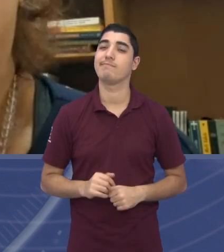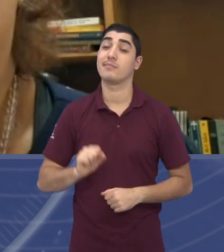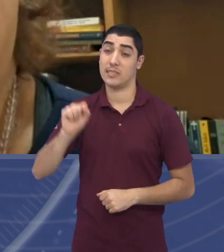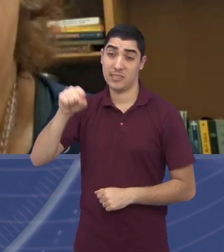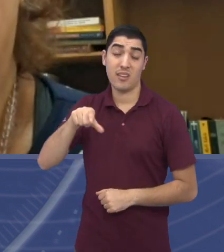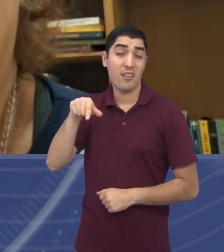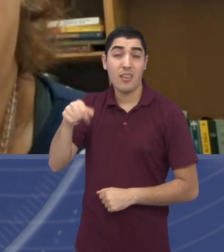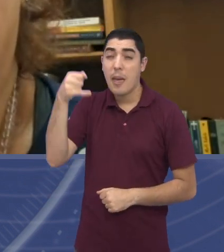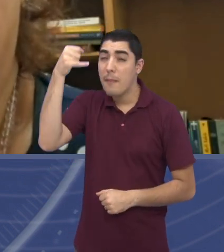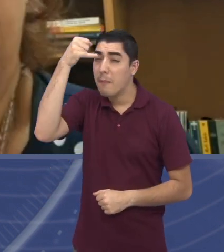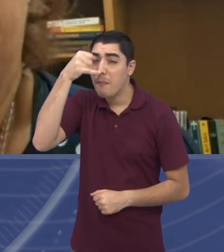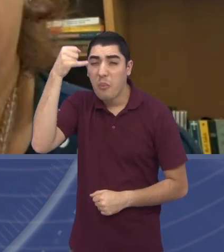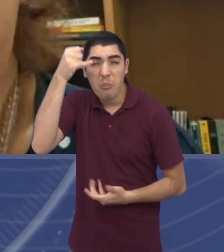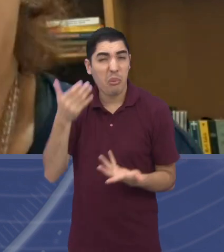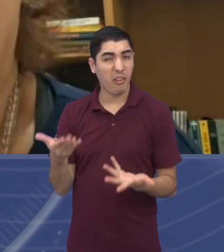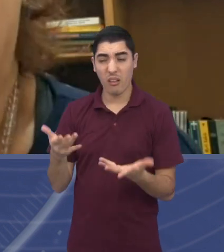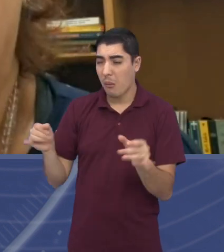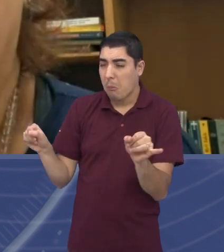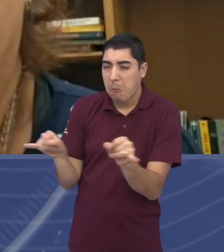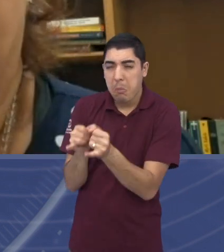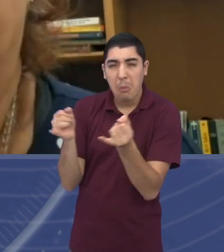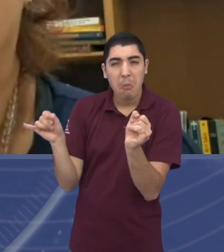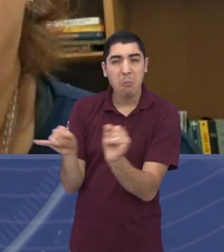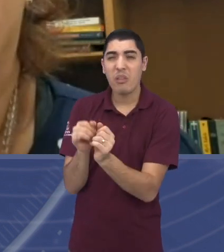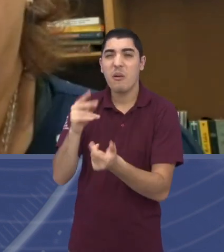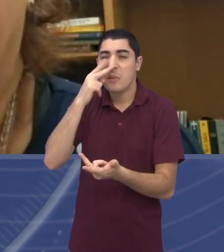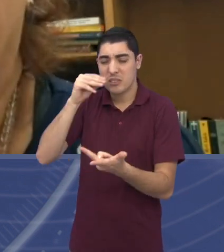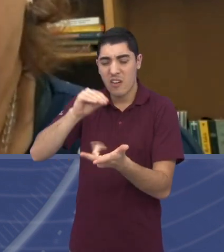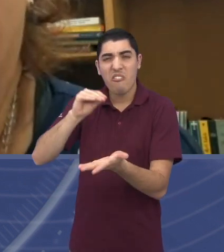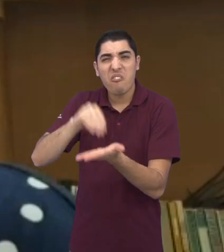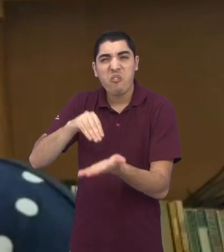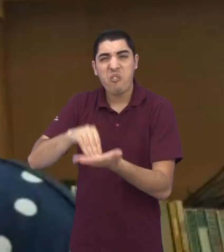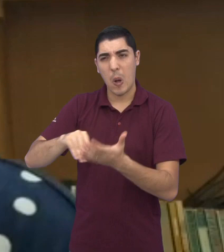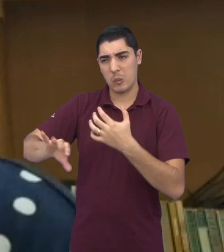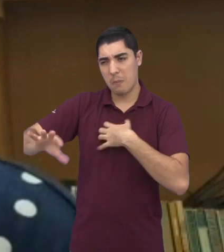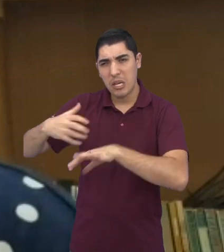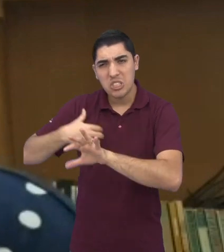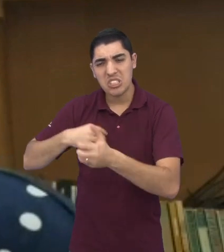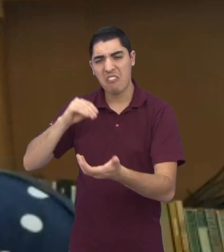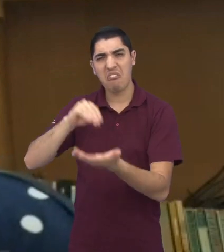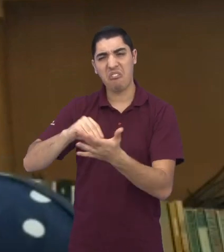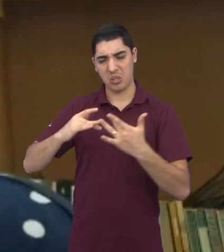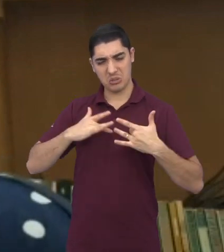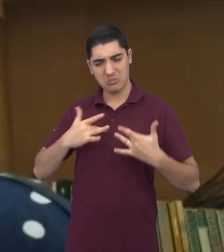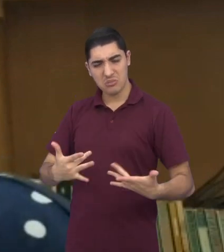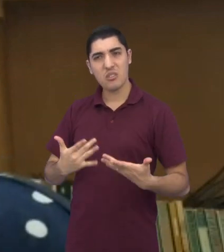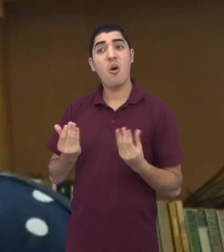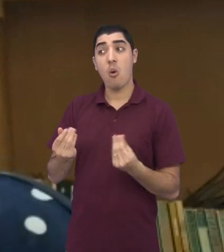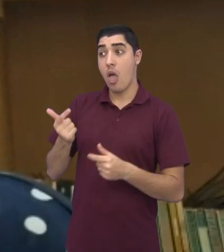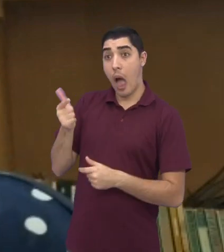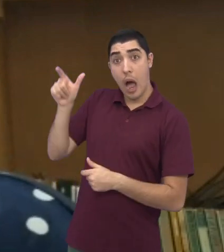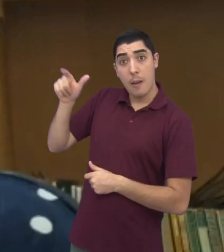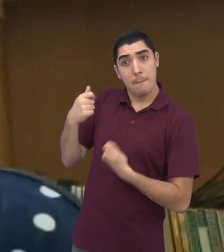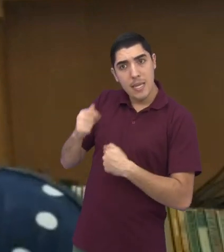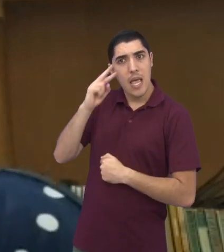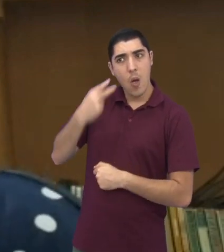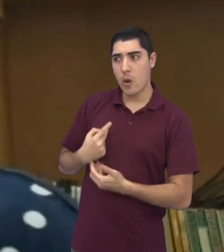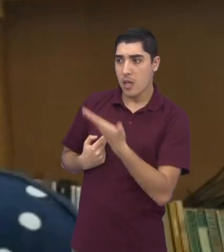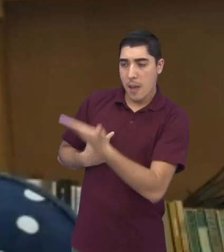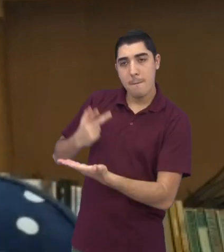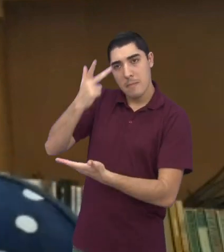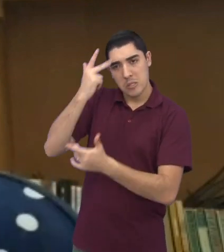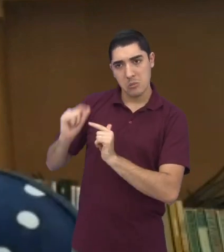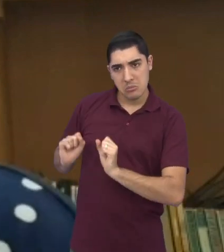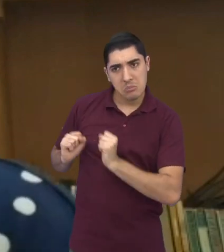Uma tolice, uma estupidez, uma falta de solidariedade, de reconhecimento do esforço alheio, porque em